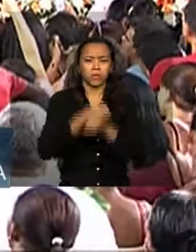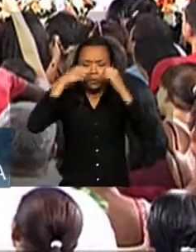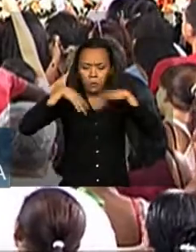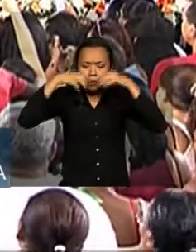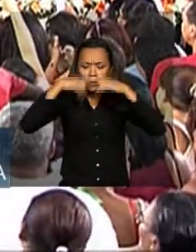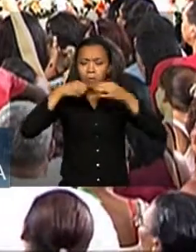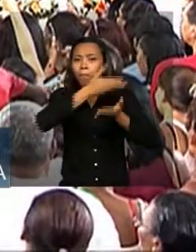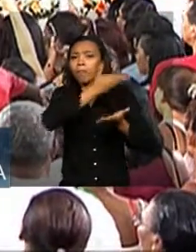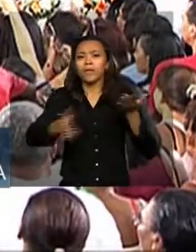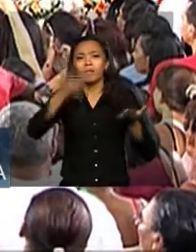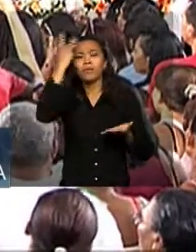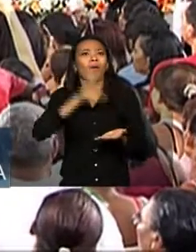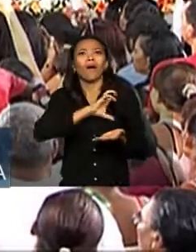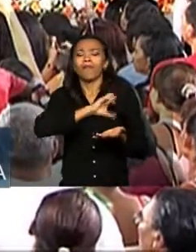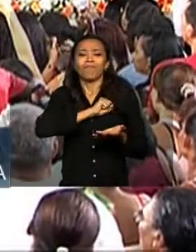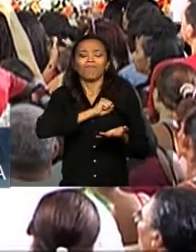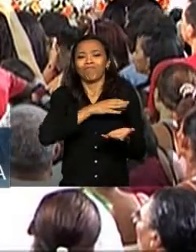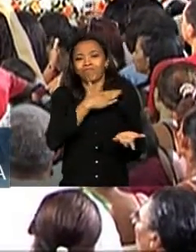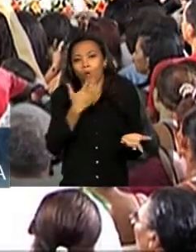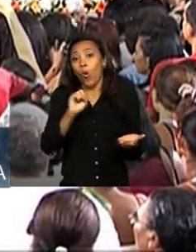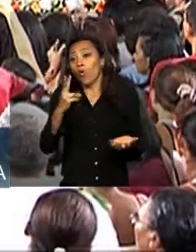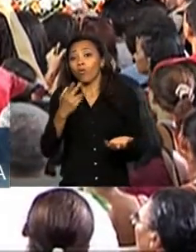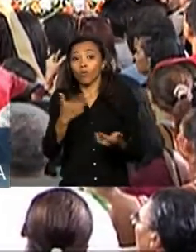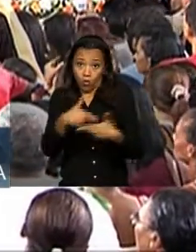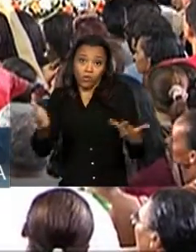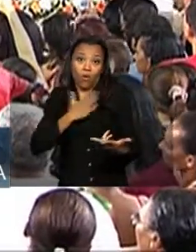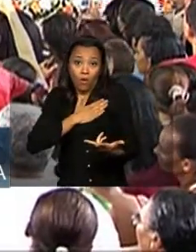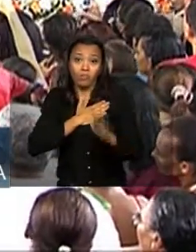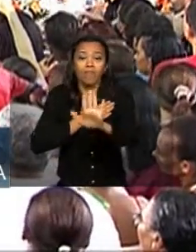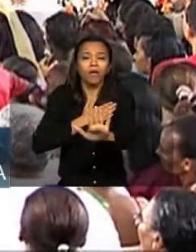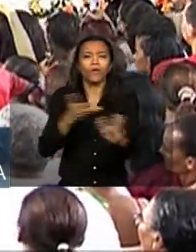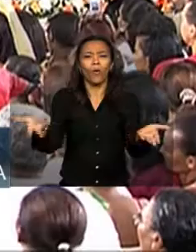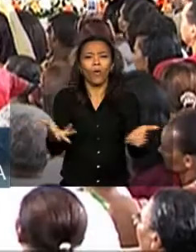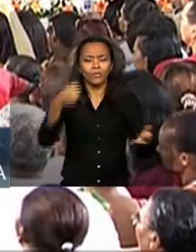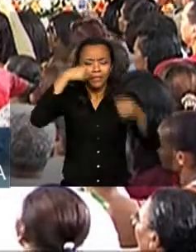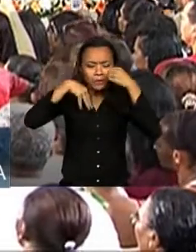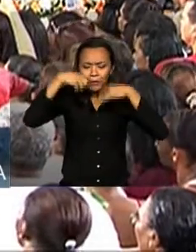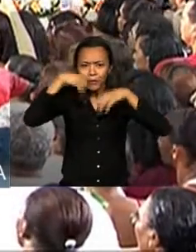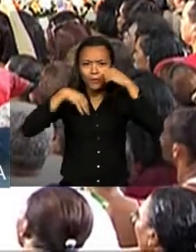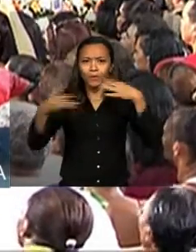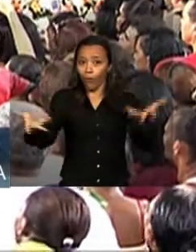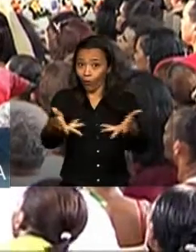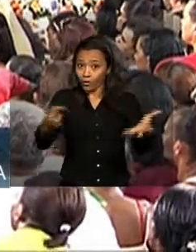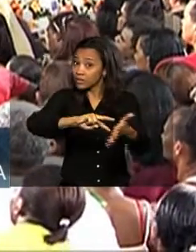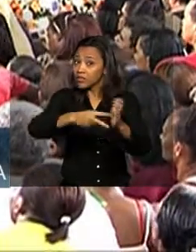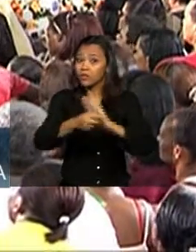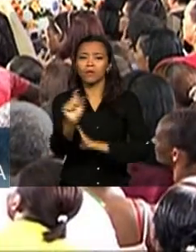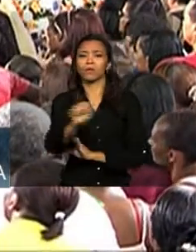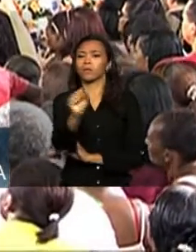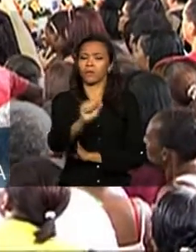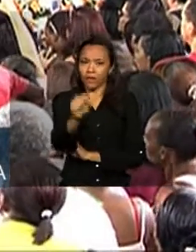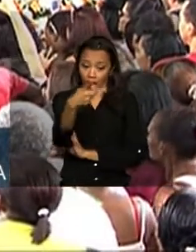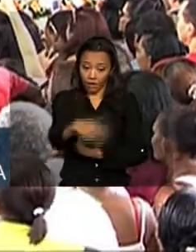ou de algo que gostamos muito na vida. Mas hoje, presidenta, as lágrimas que estão sendo derramadas pelo povo